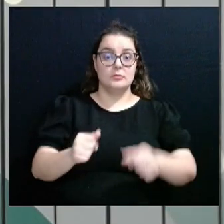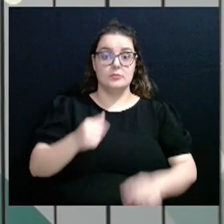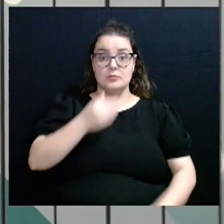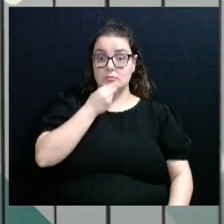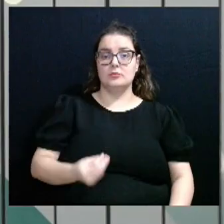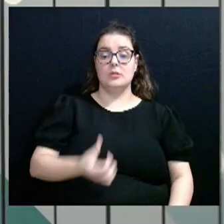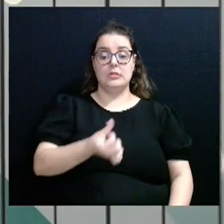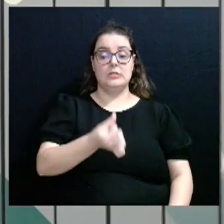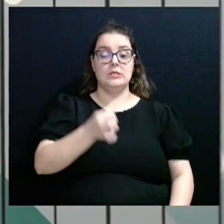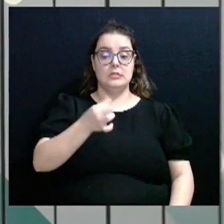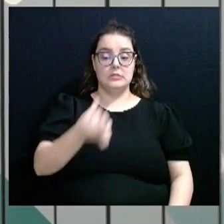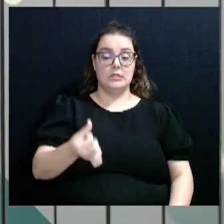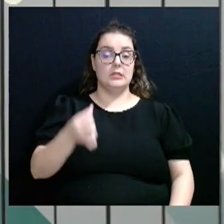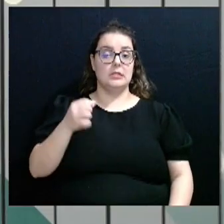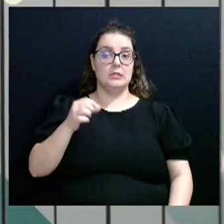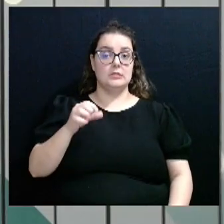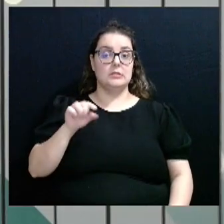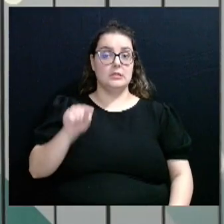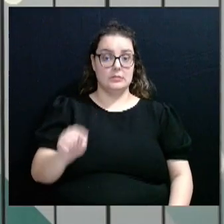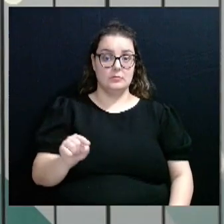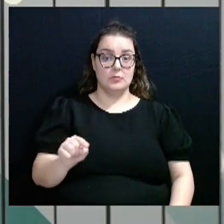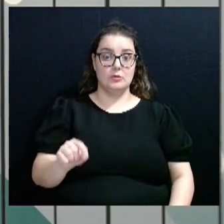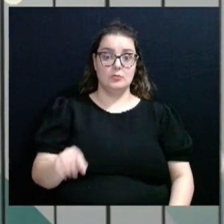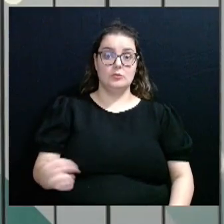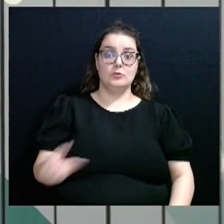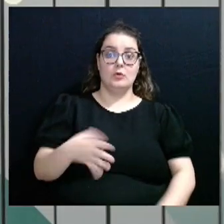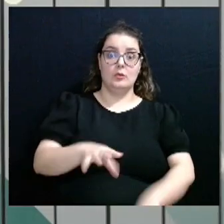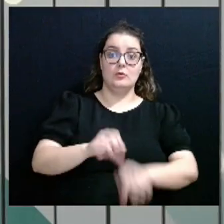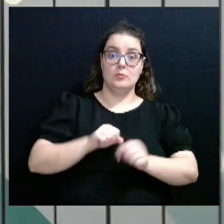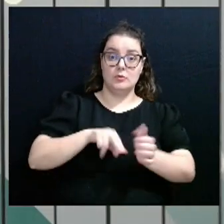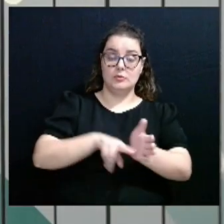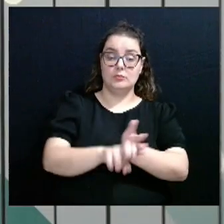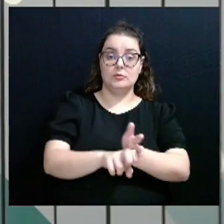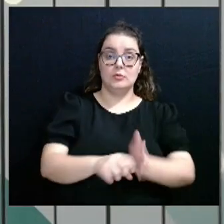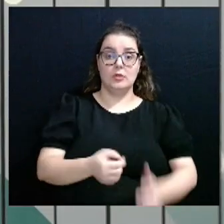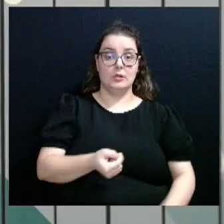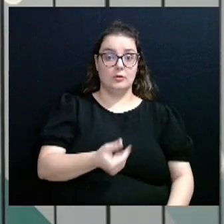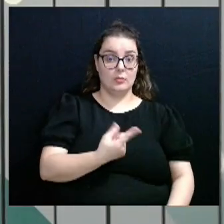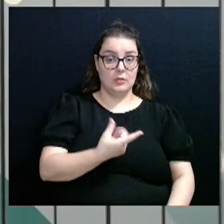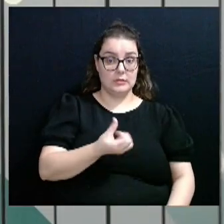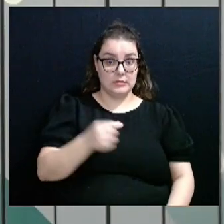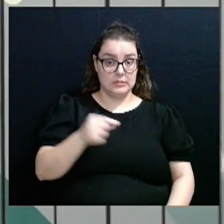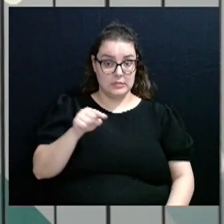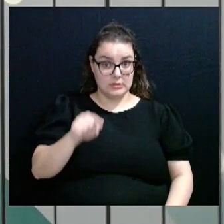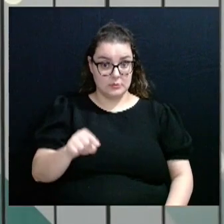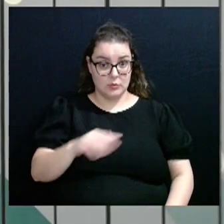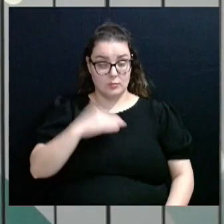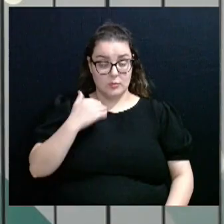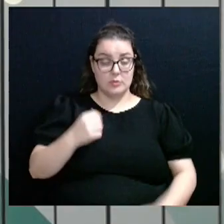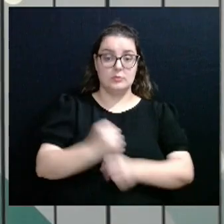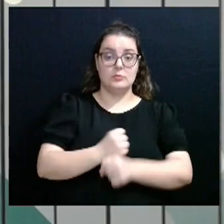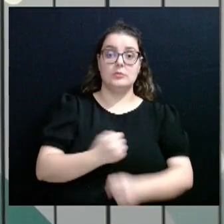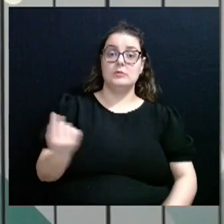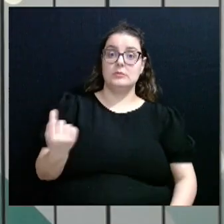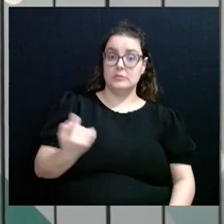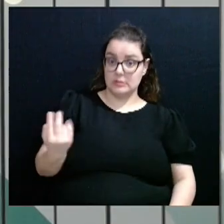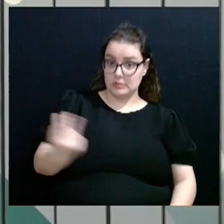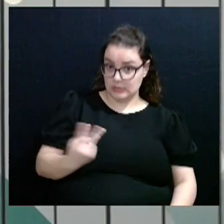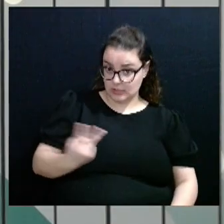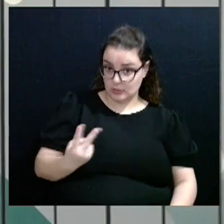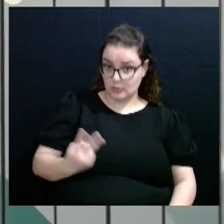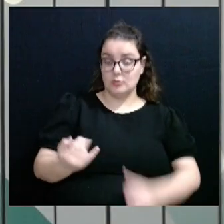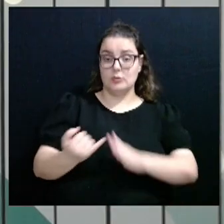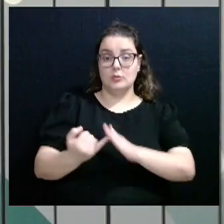mil novos diagnósticos e quase 16 mil mortes por ano. Isso segundo o Instituto Nacional